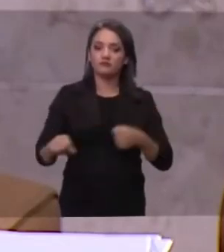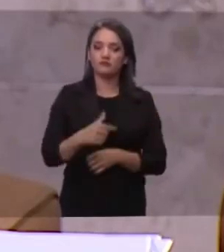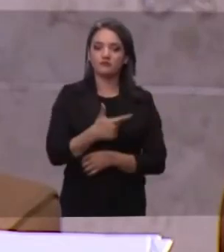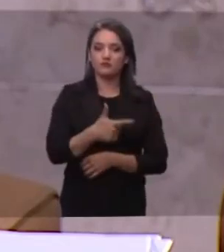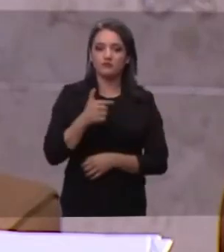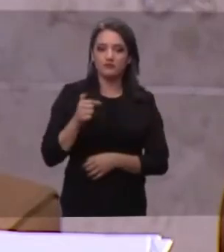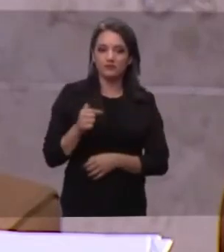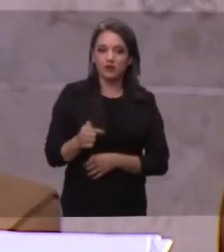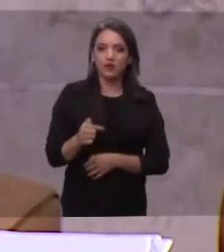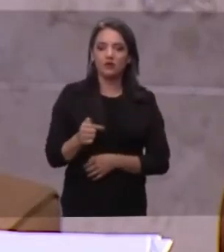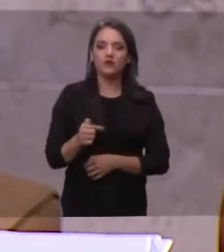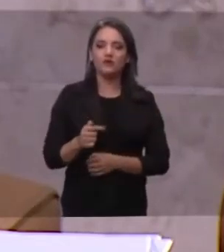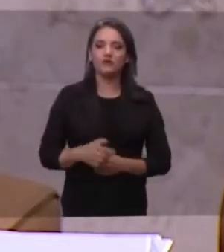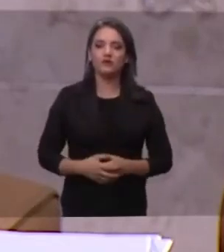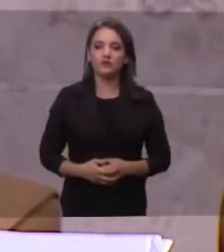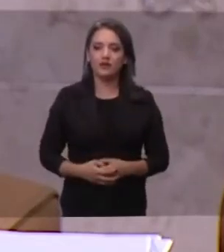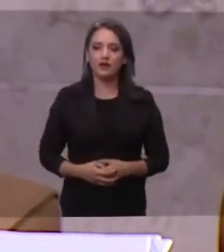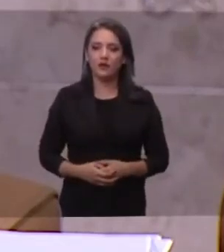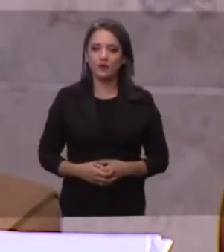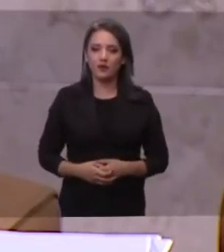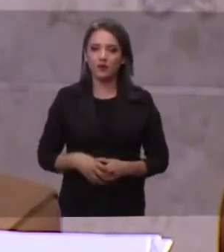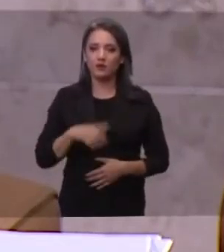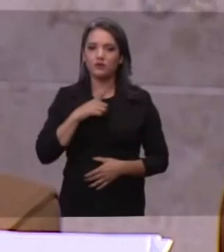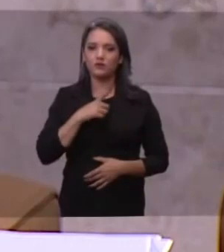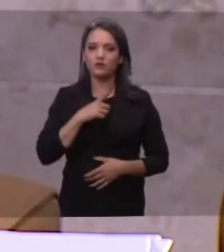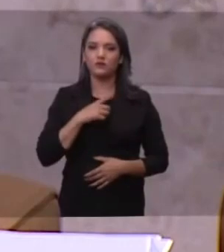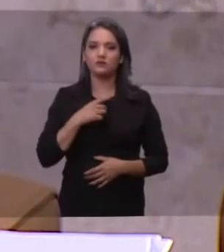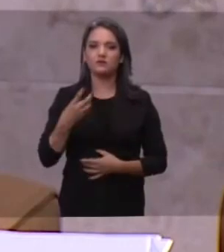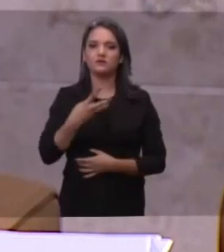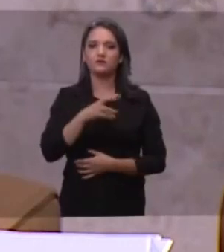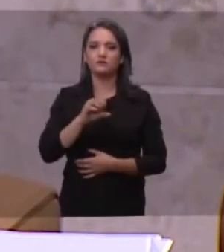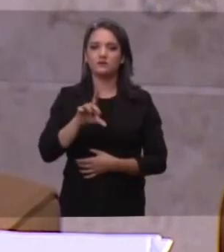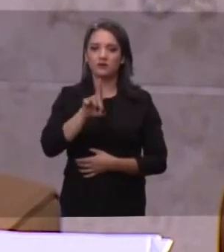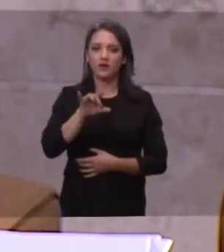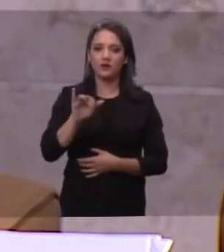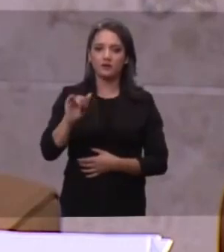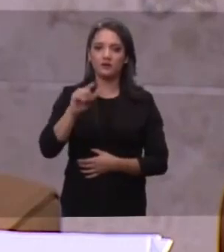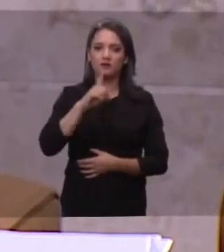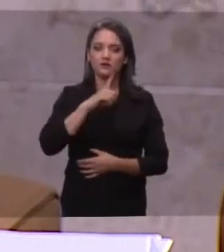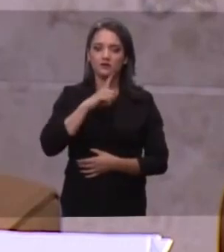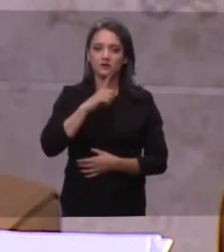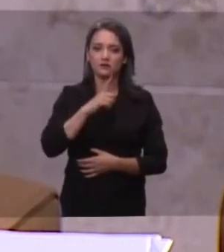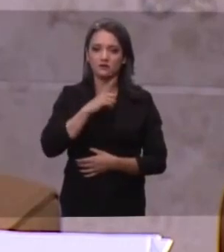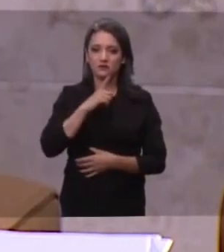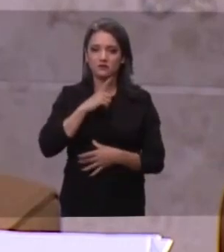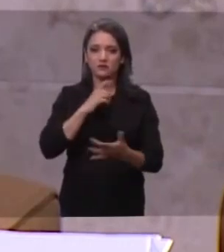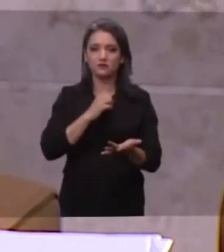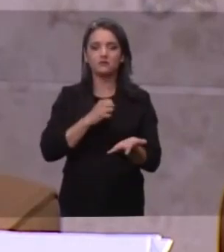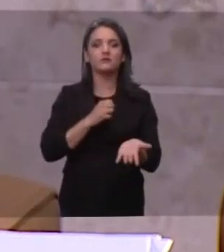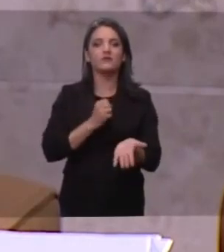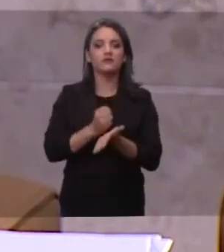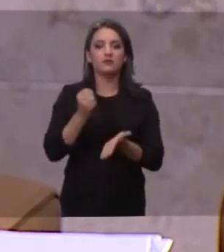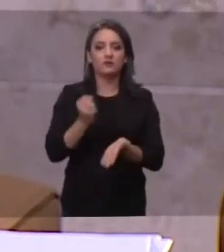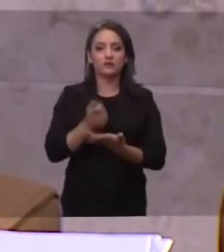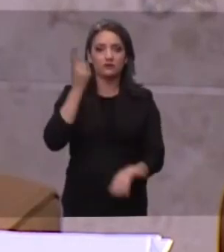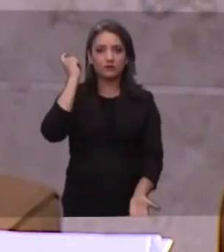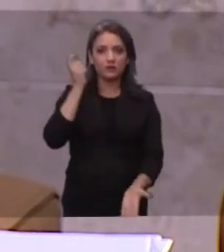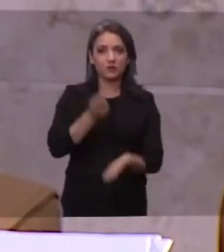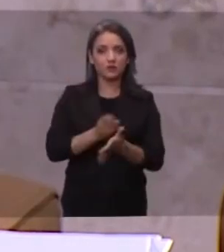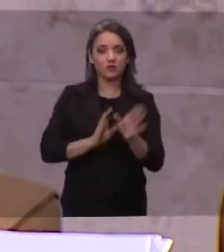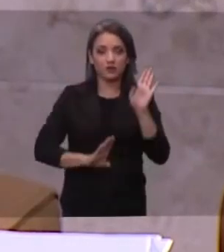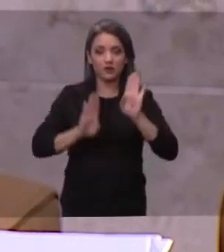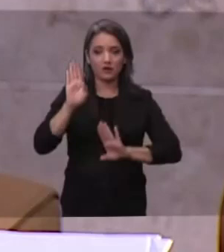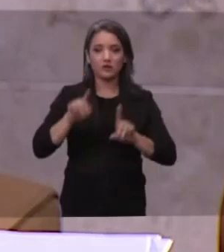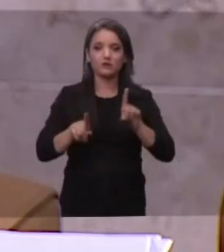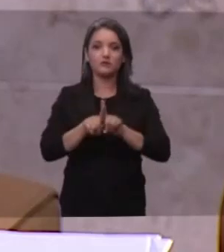27, designação, 30 dias após a averbação da consolidação da propriedade de leilão para a alienação